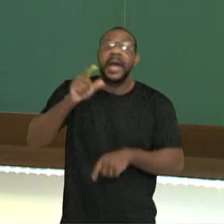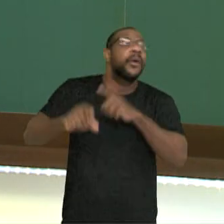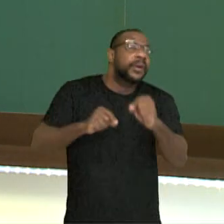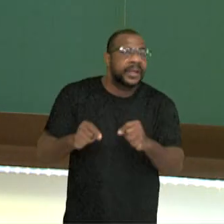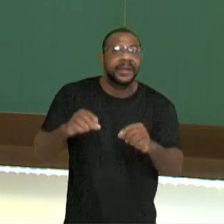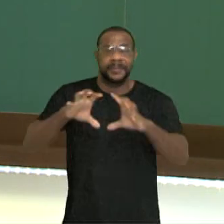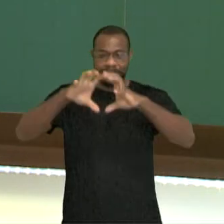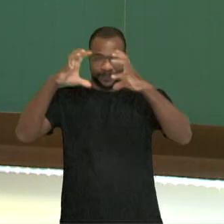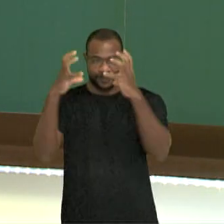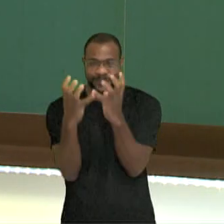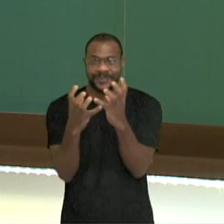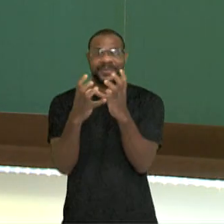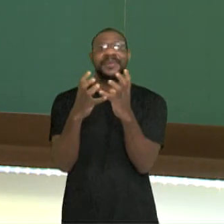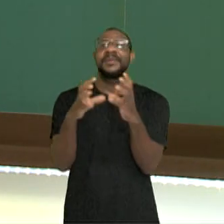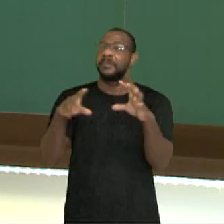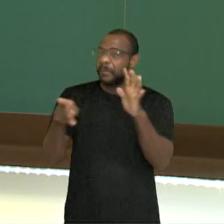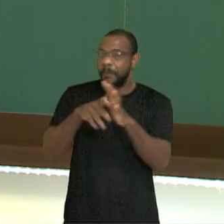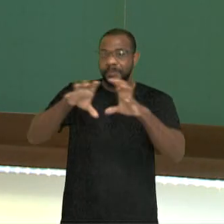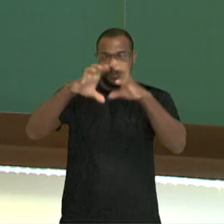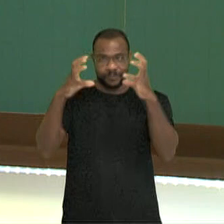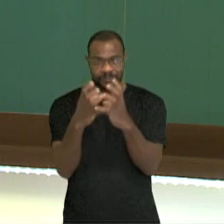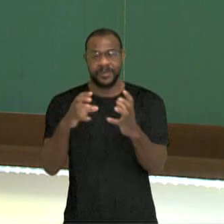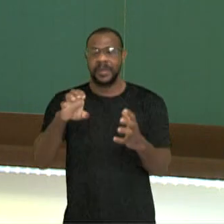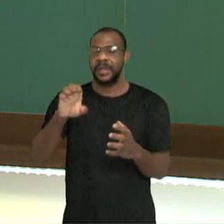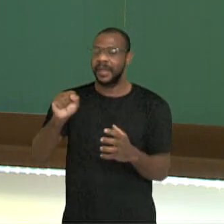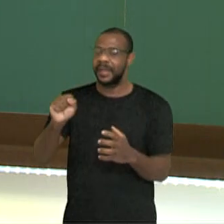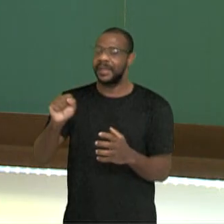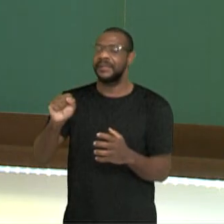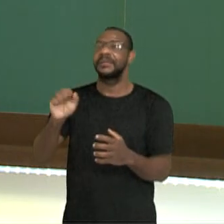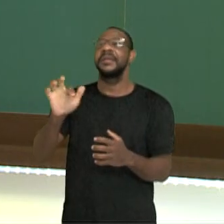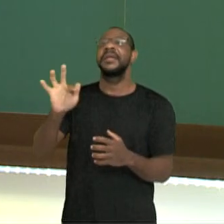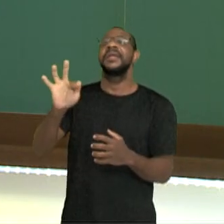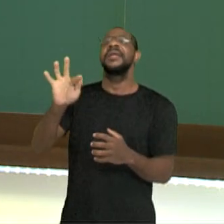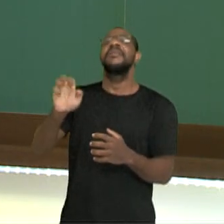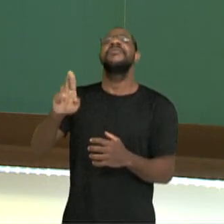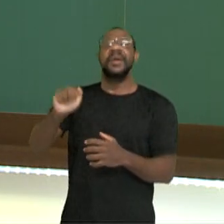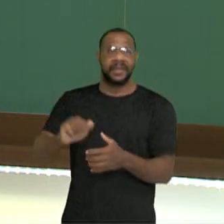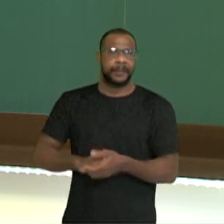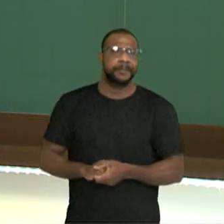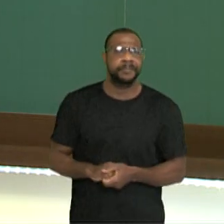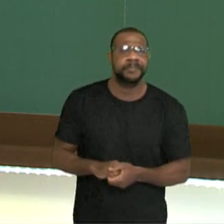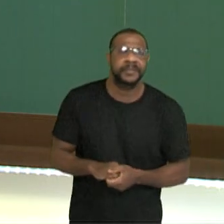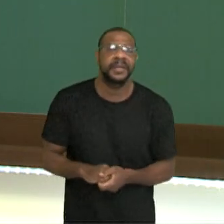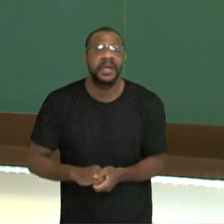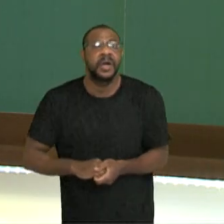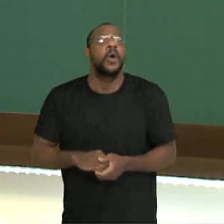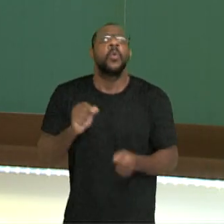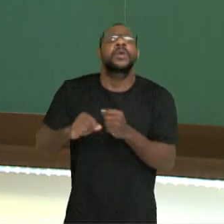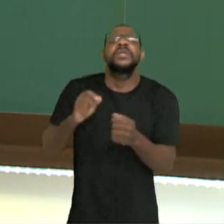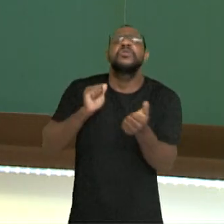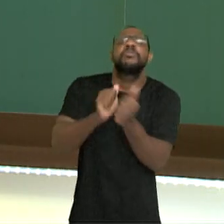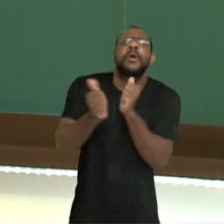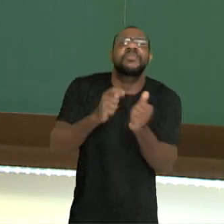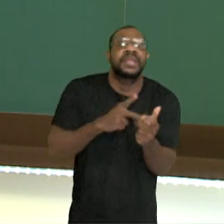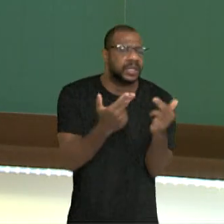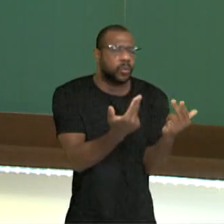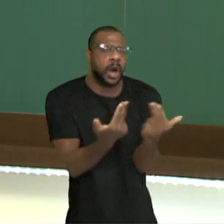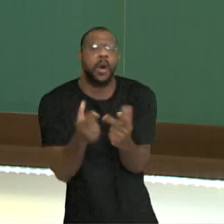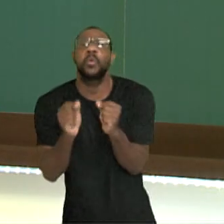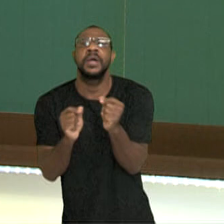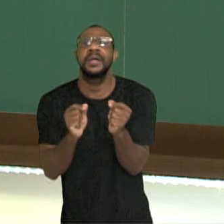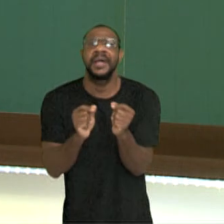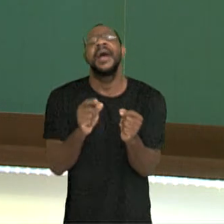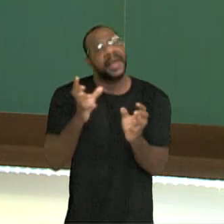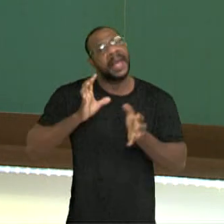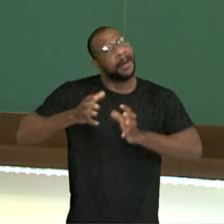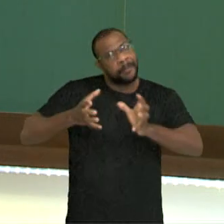adoram, todos eles são formato esférico. O que esses esportes têm em comum? Exatamente a bola que eu falei, né? Porque existem outros esportes